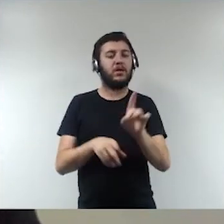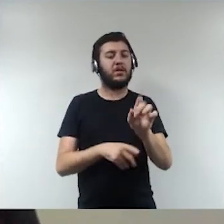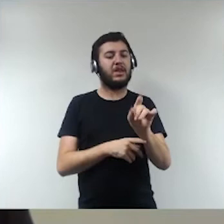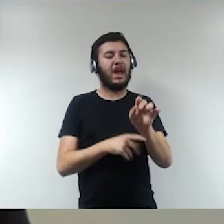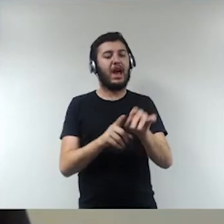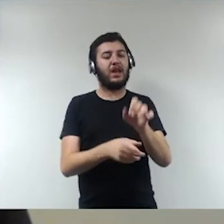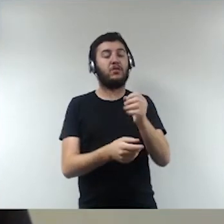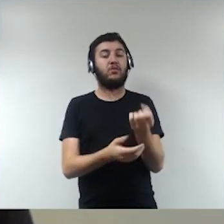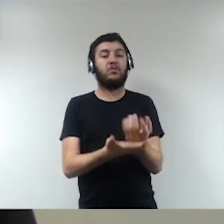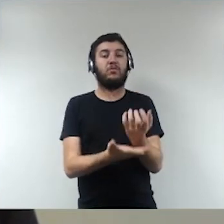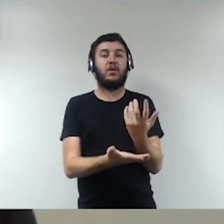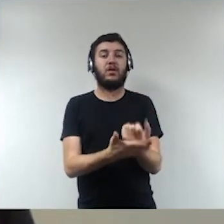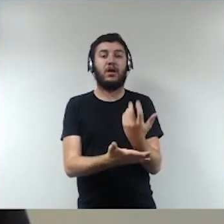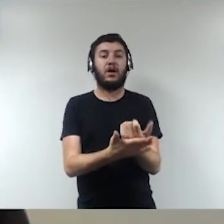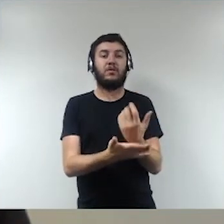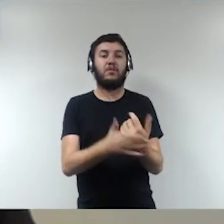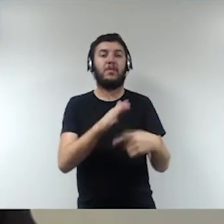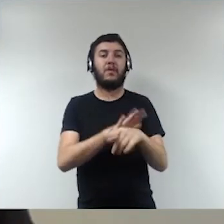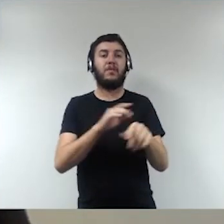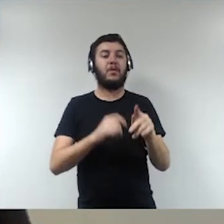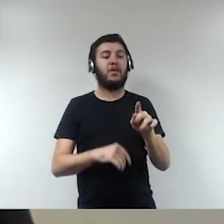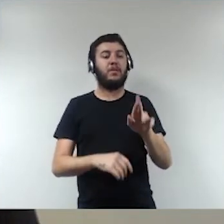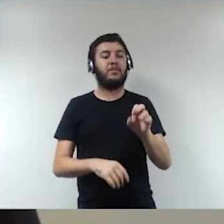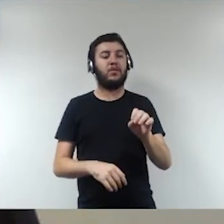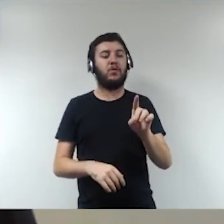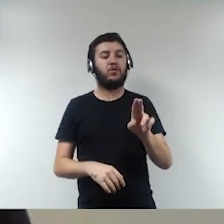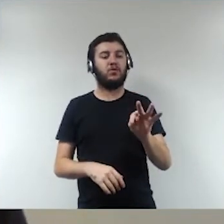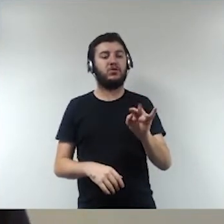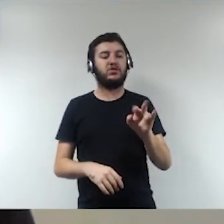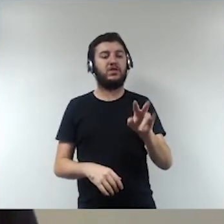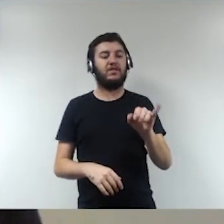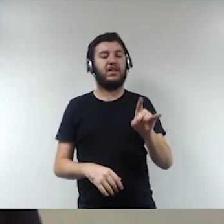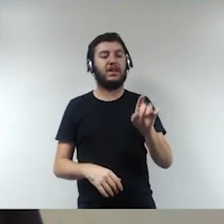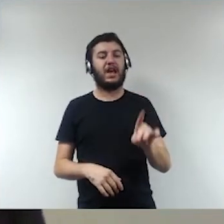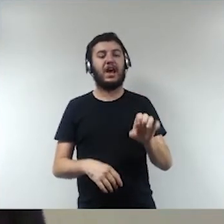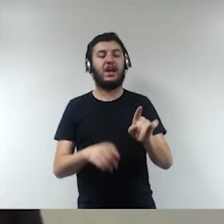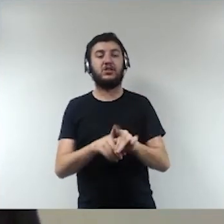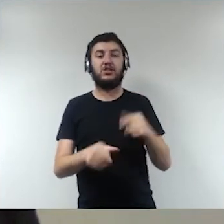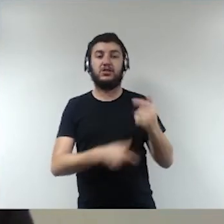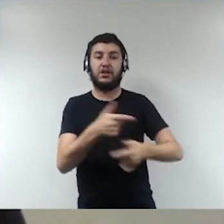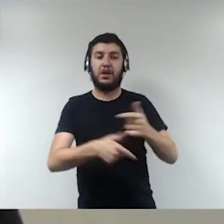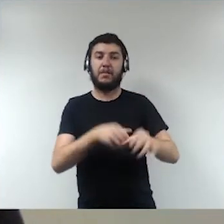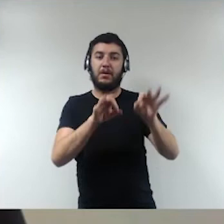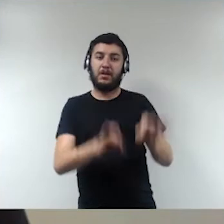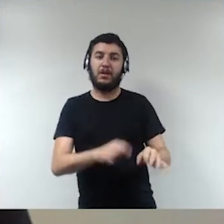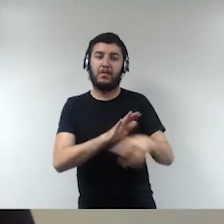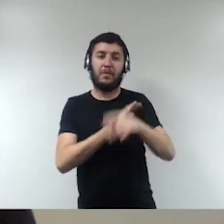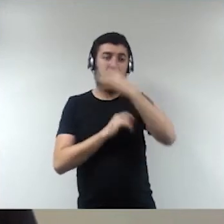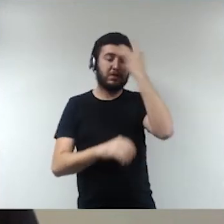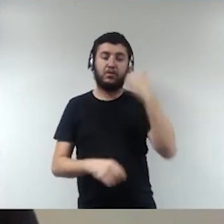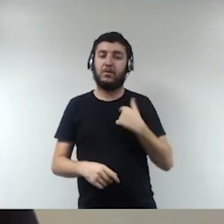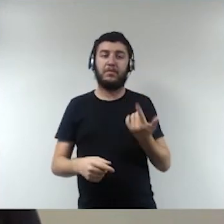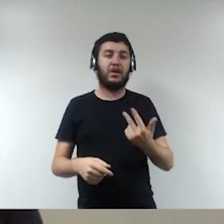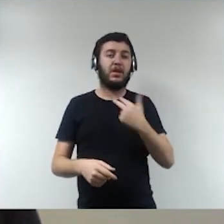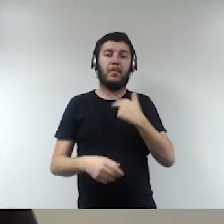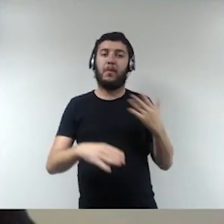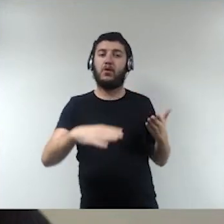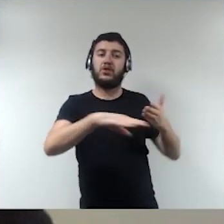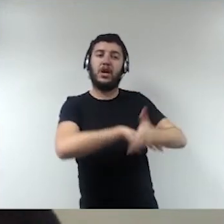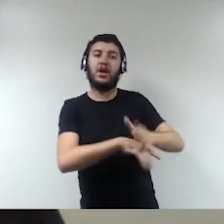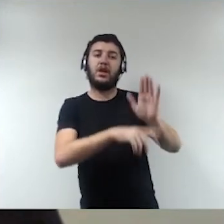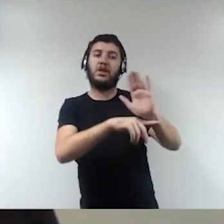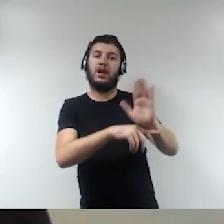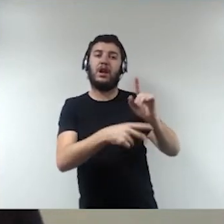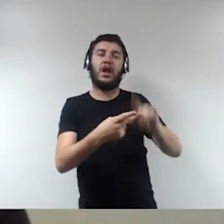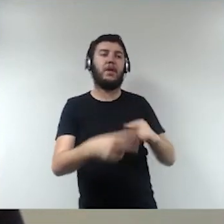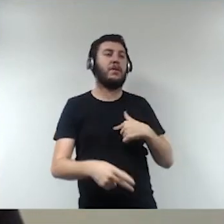de alguém que não pode ir ao cinema, de alguém que não pode ir a um teatro, que não pode ir a uma academia, que não pode ter nenhum tipo de lazer, que não pode